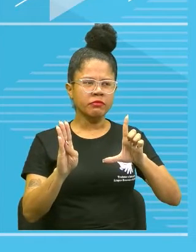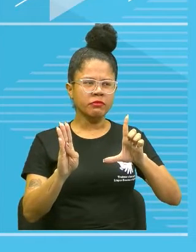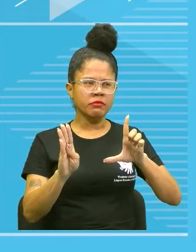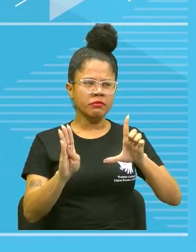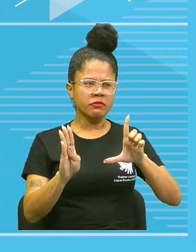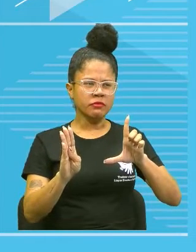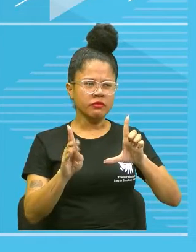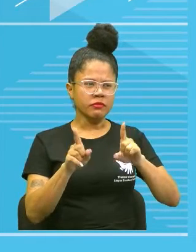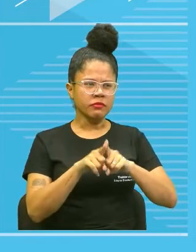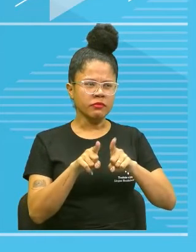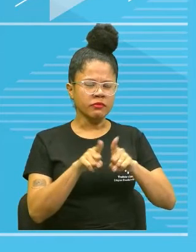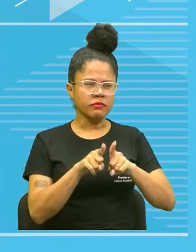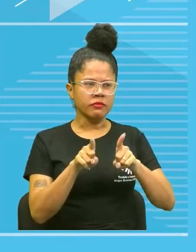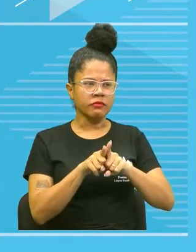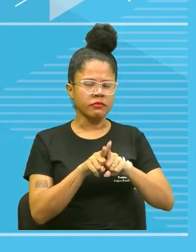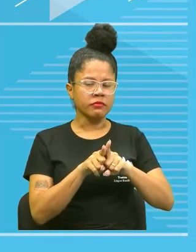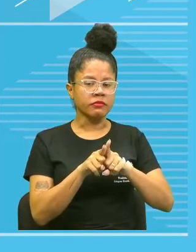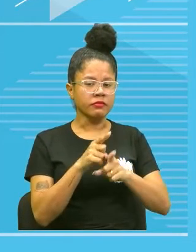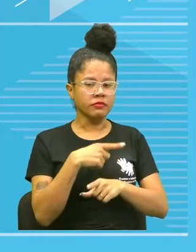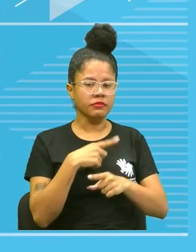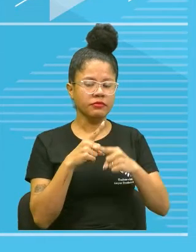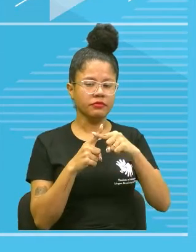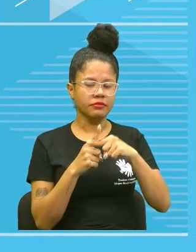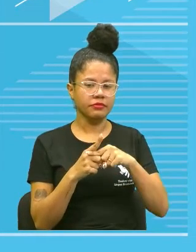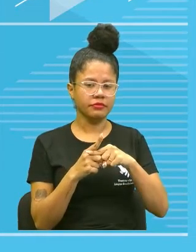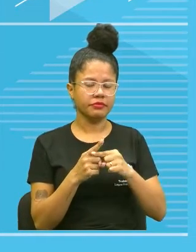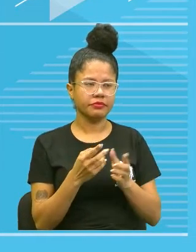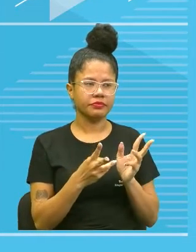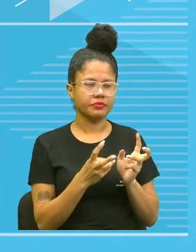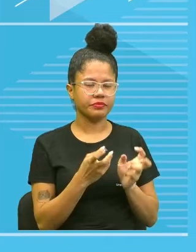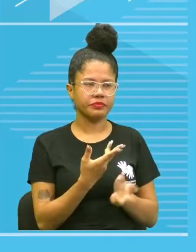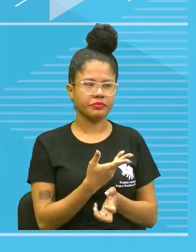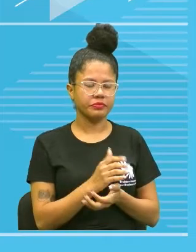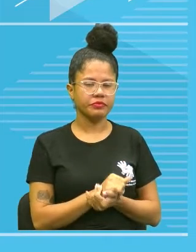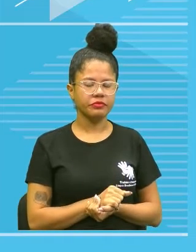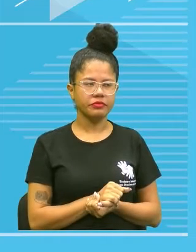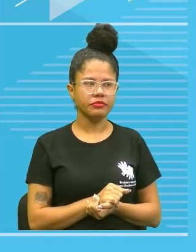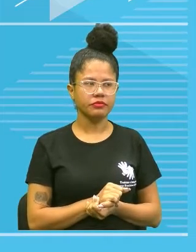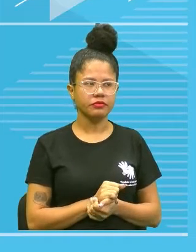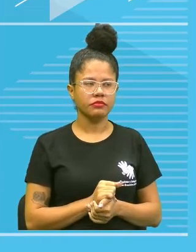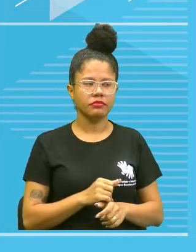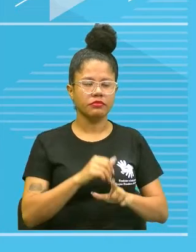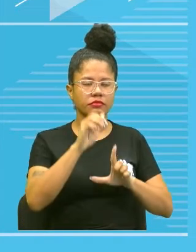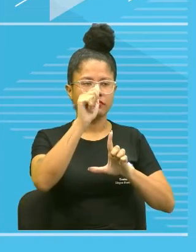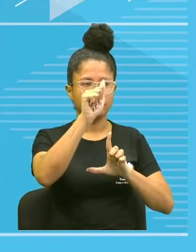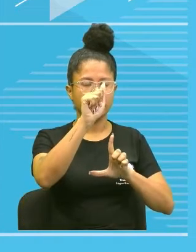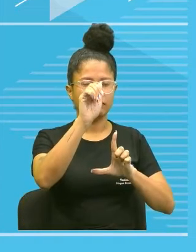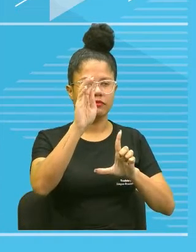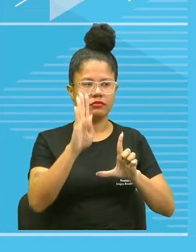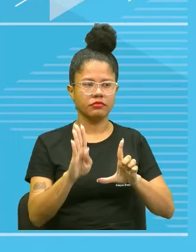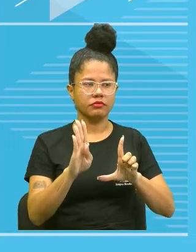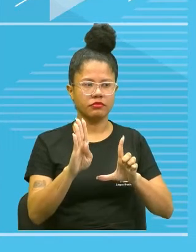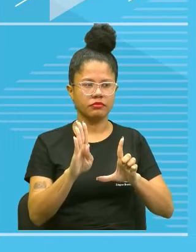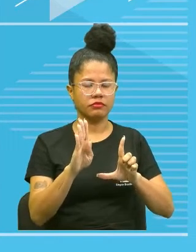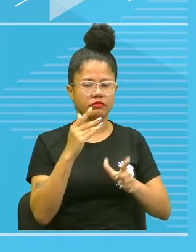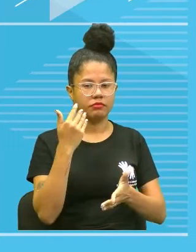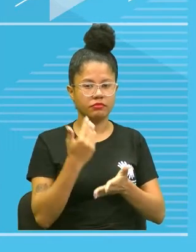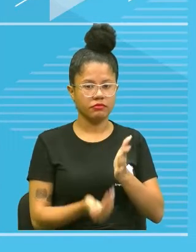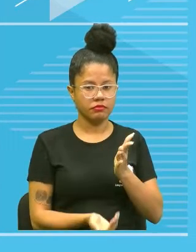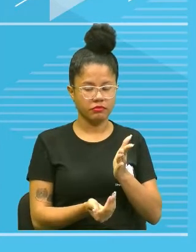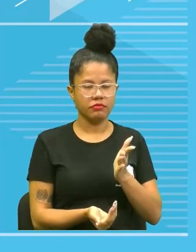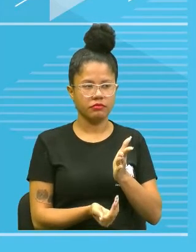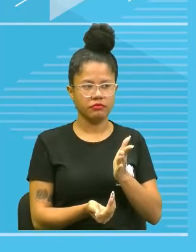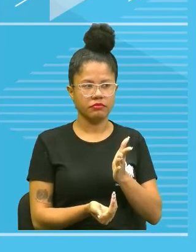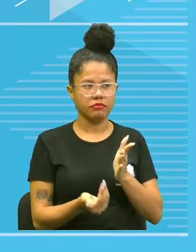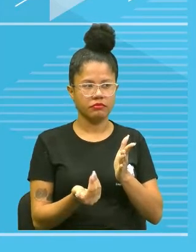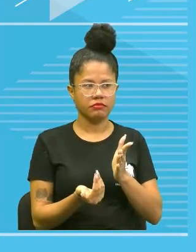eu tenho uma temperatura. Vendo que do ponto A para o ponto B, eu perdi pressão